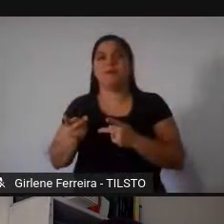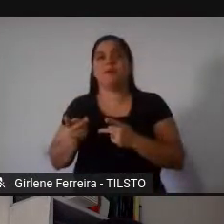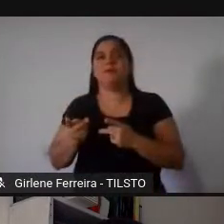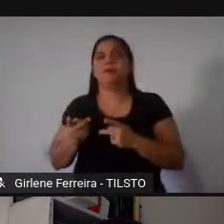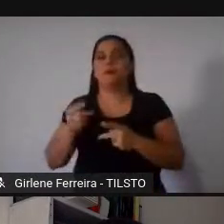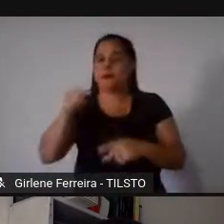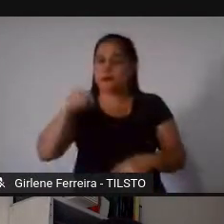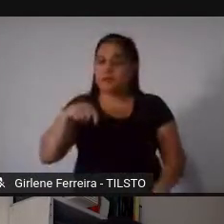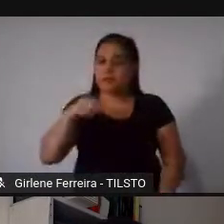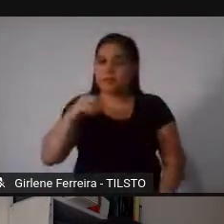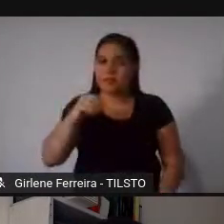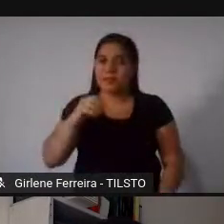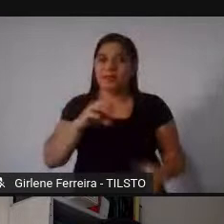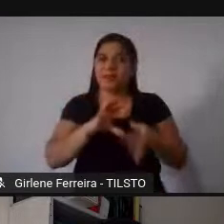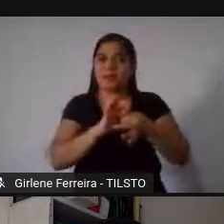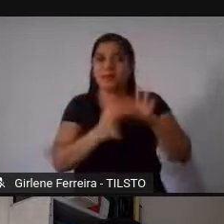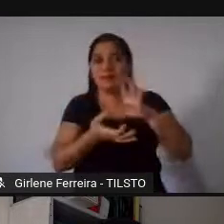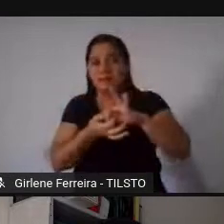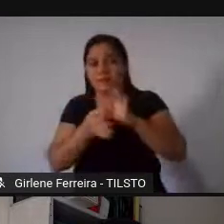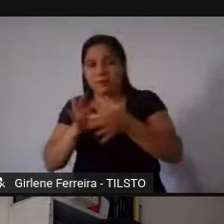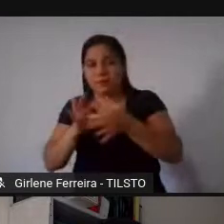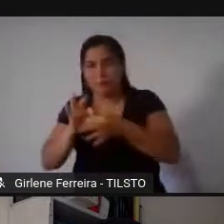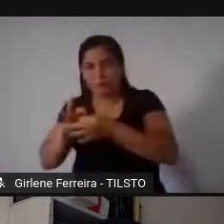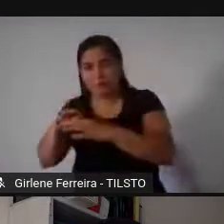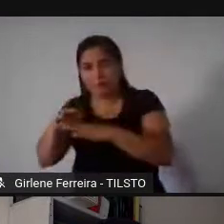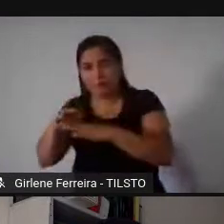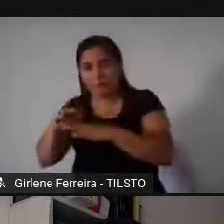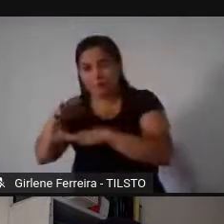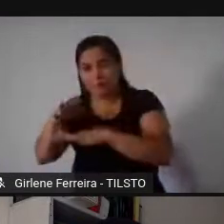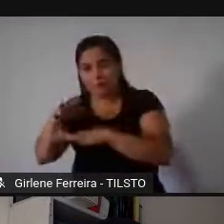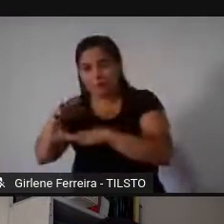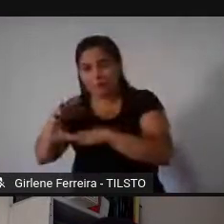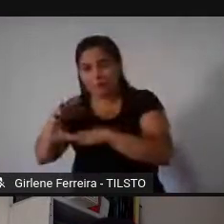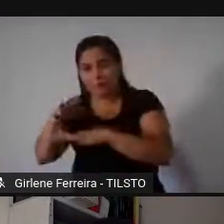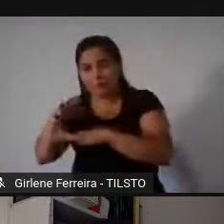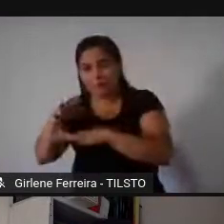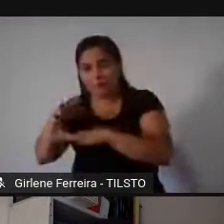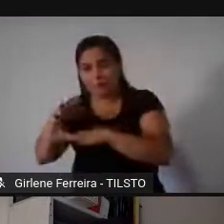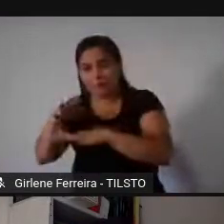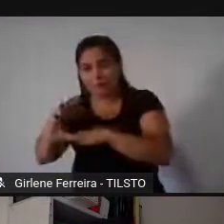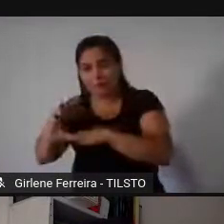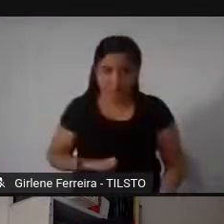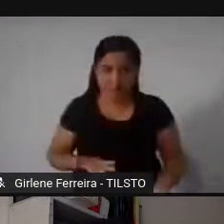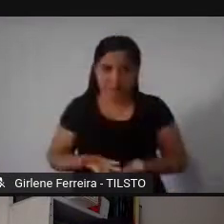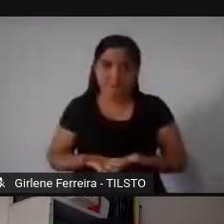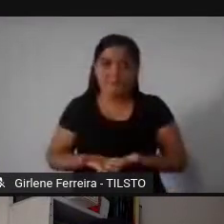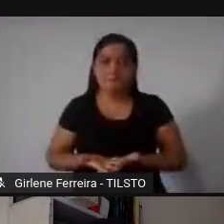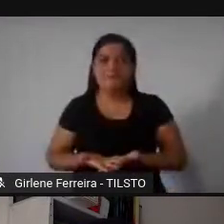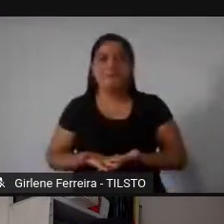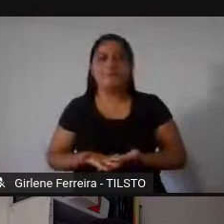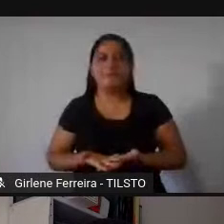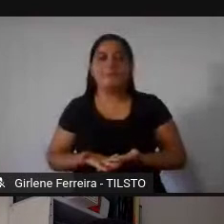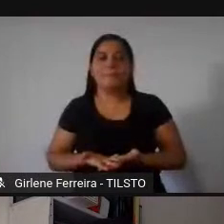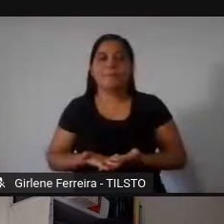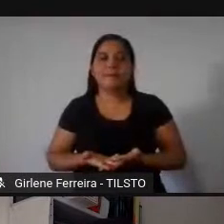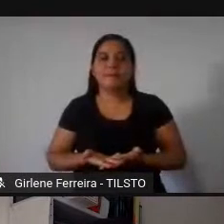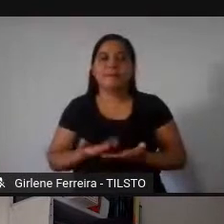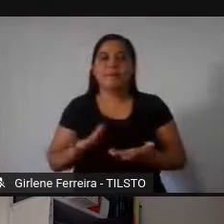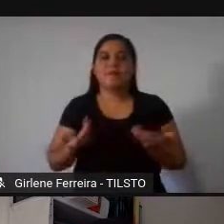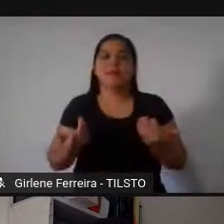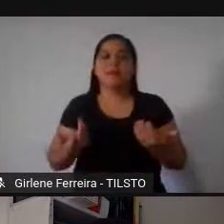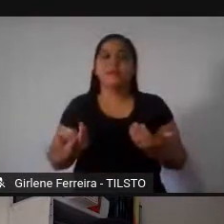das Olimpíadas Brasileiras da Matemática das Escolas Públicas. Eu acho que não tem nada mal eu estar falando também dessas outras, da Olimpíada da UBMEP